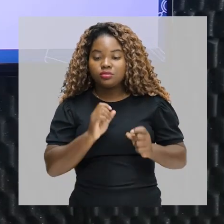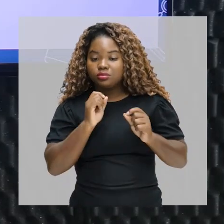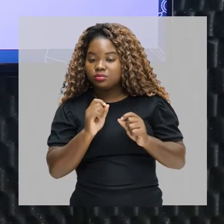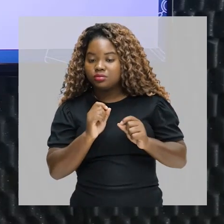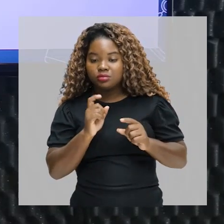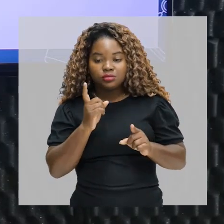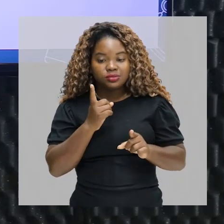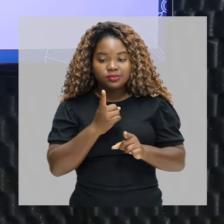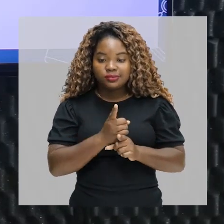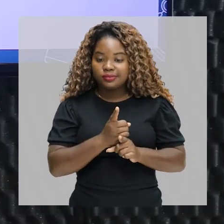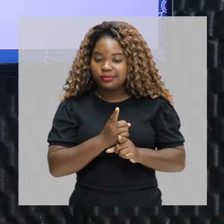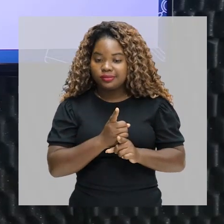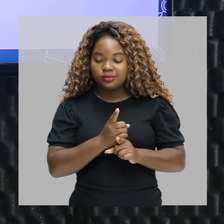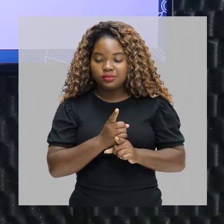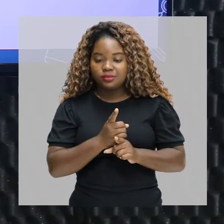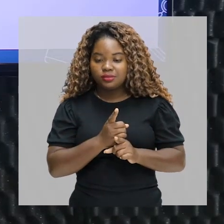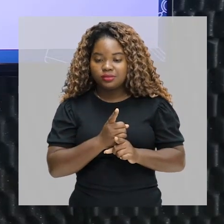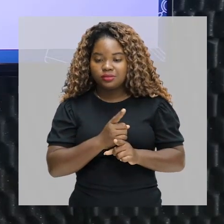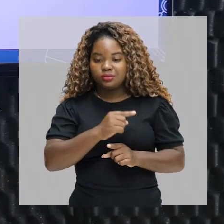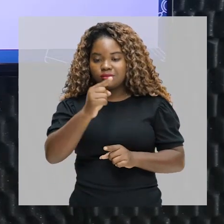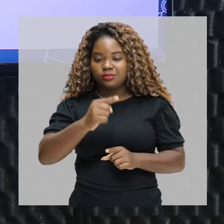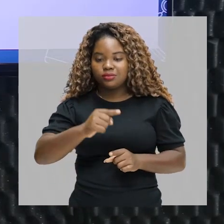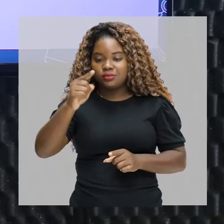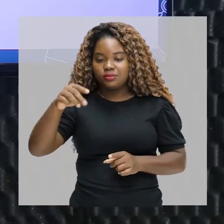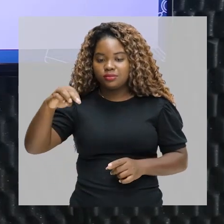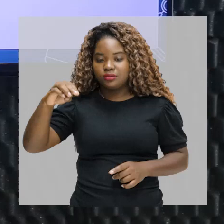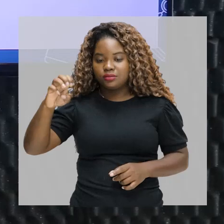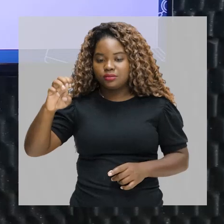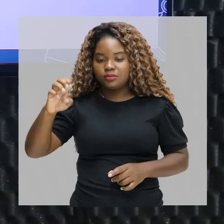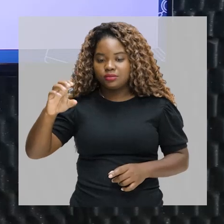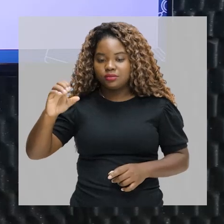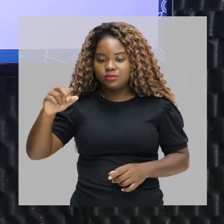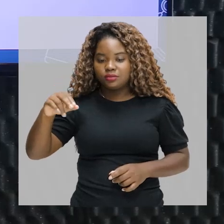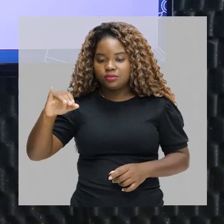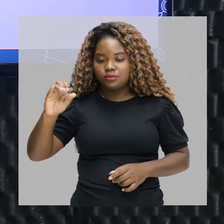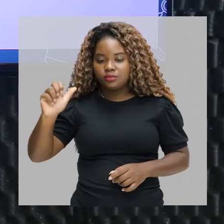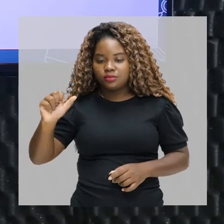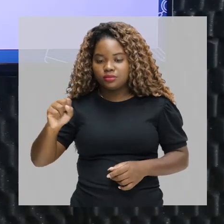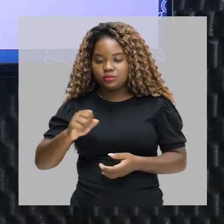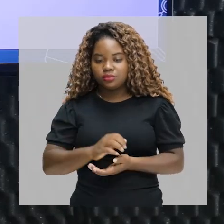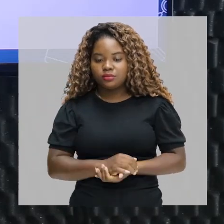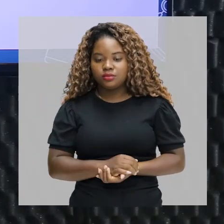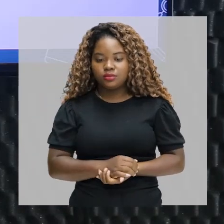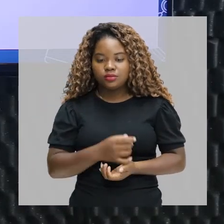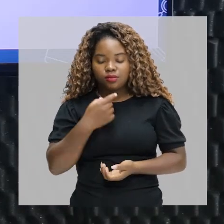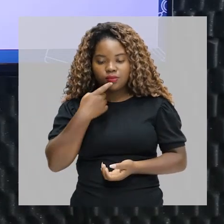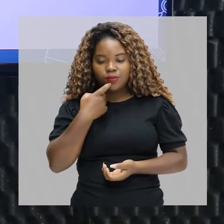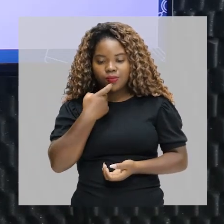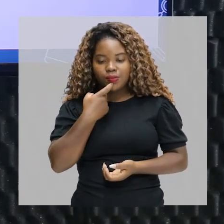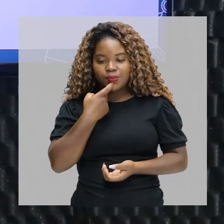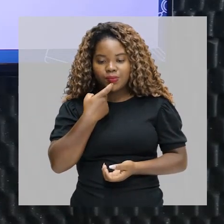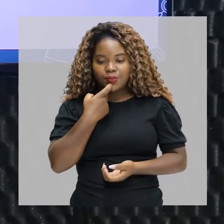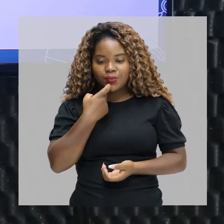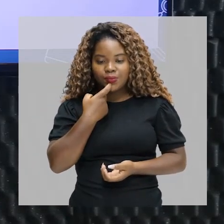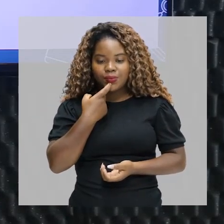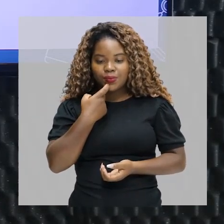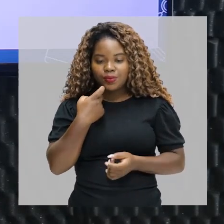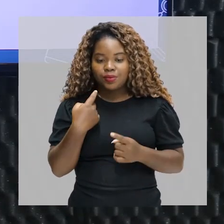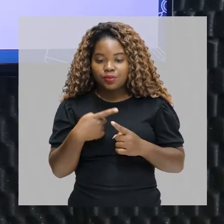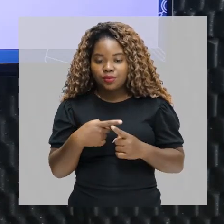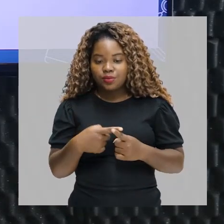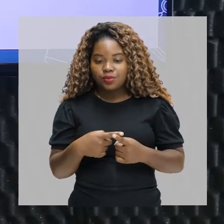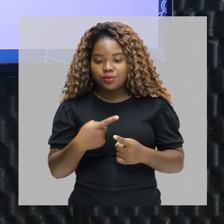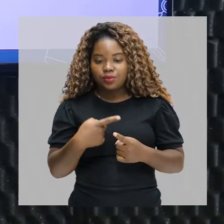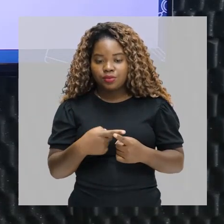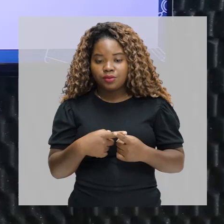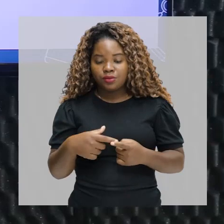vai encontrar no meio do caminho são ondas mecânicas, certo? Justamente porque, como nós estamos